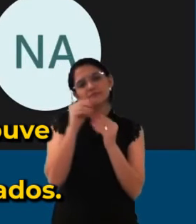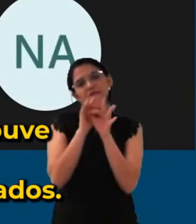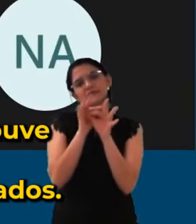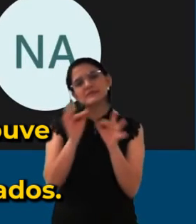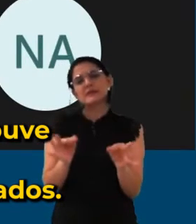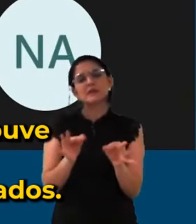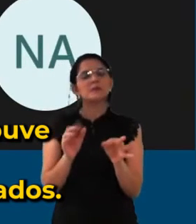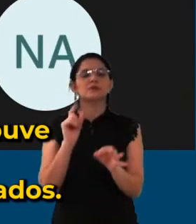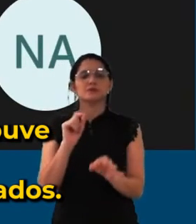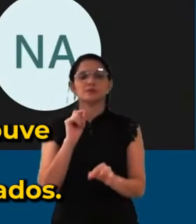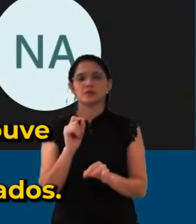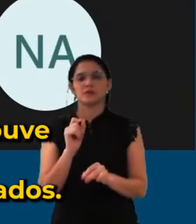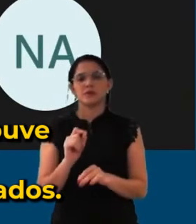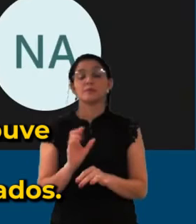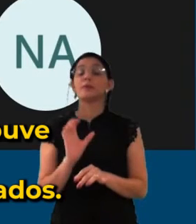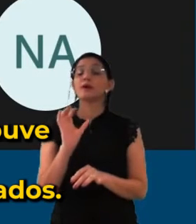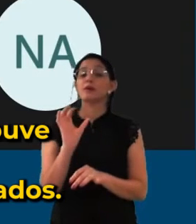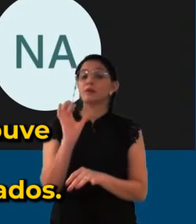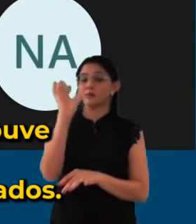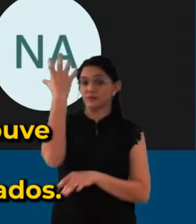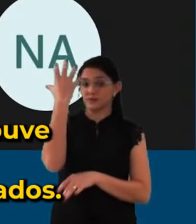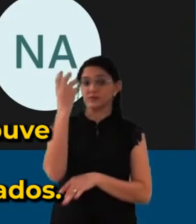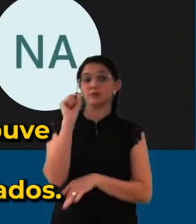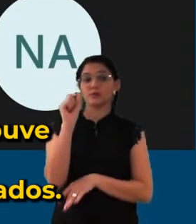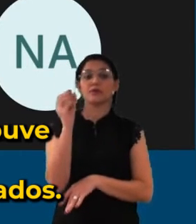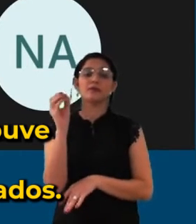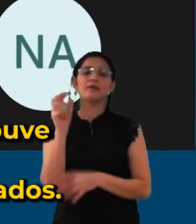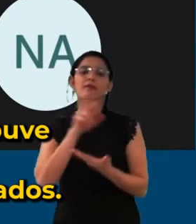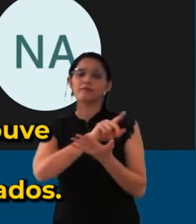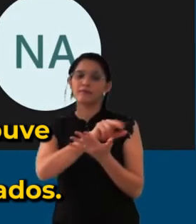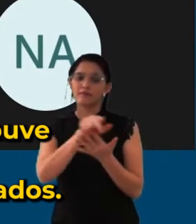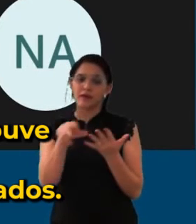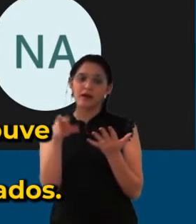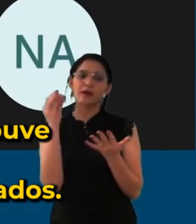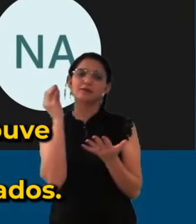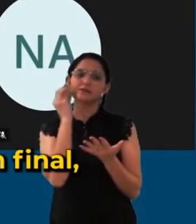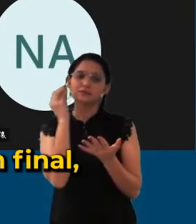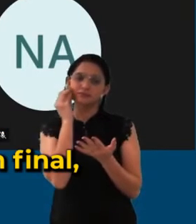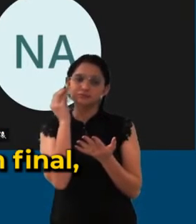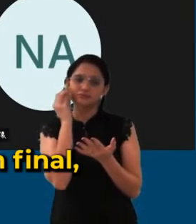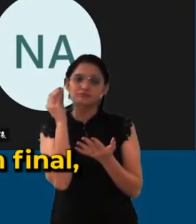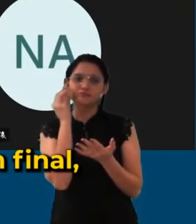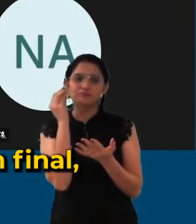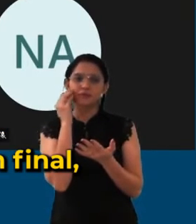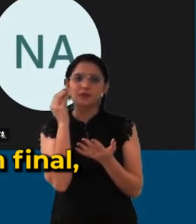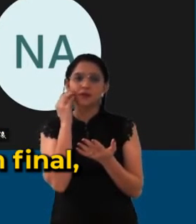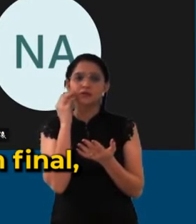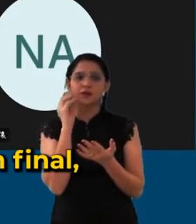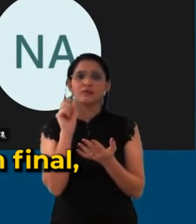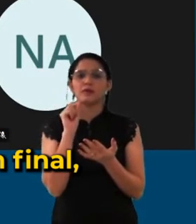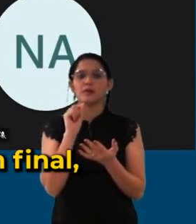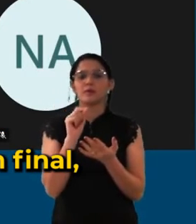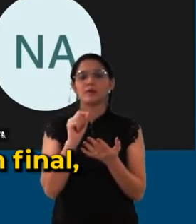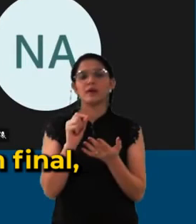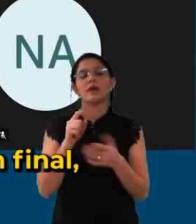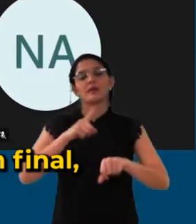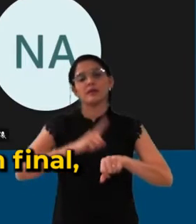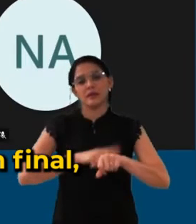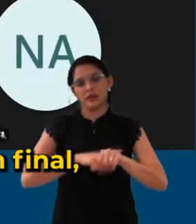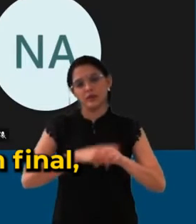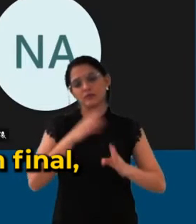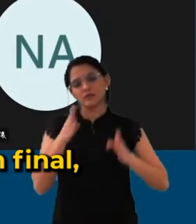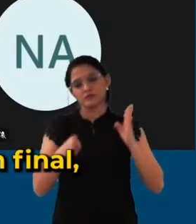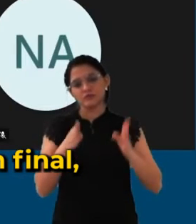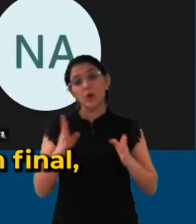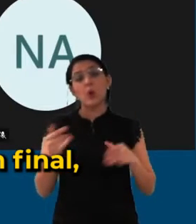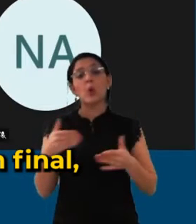que houve várias tentativas, inclusive vários PRADs que foram protocolados, o último, inclusive, se encaminha aí para um